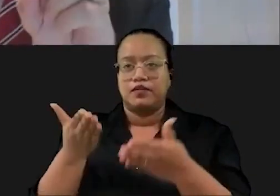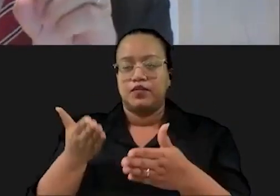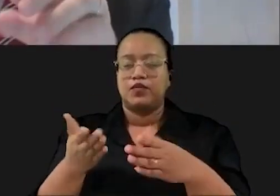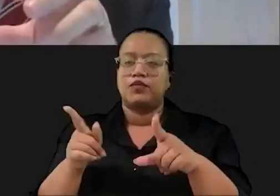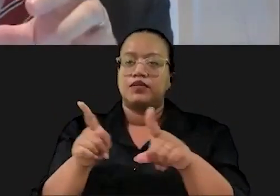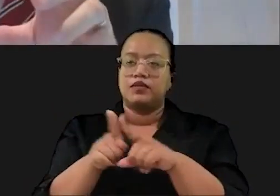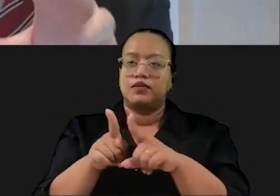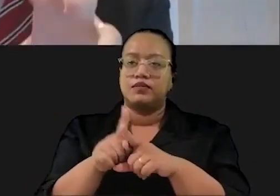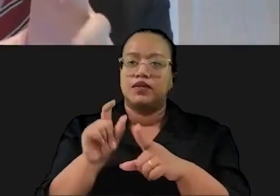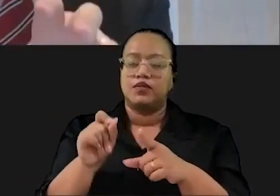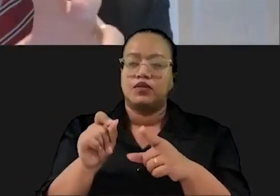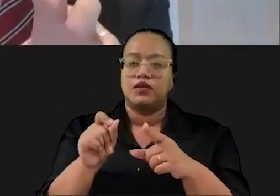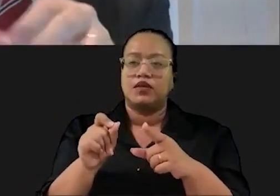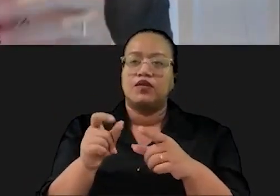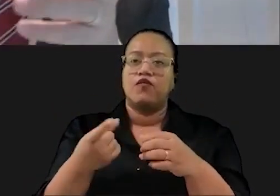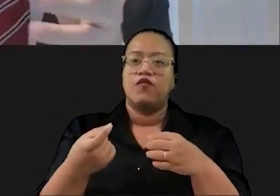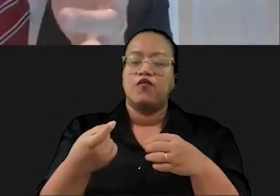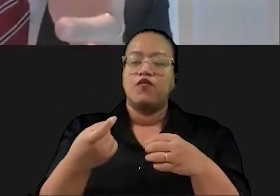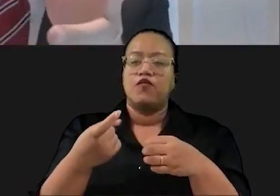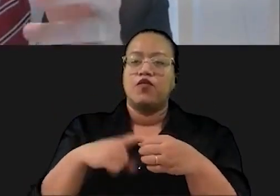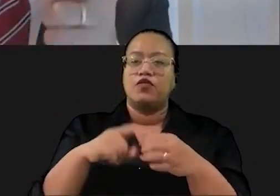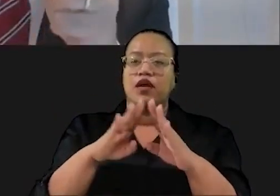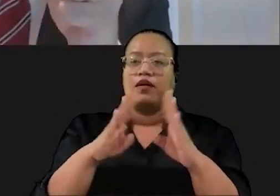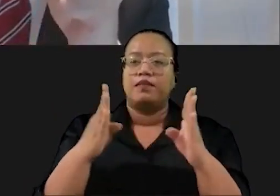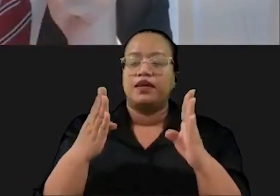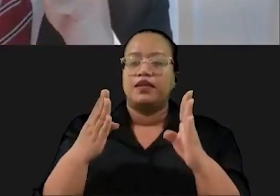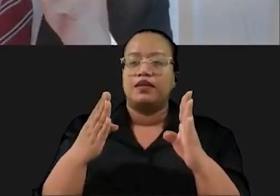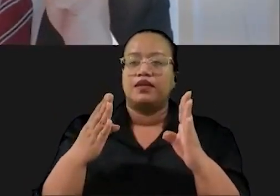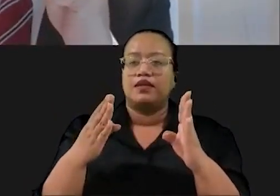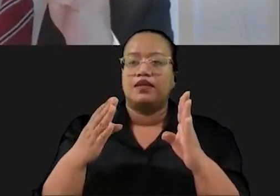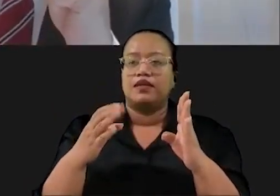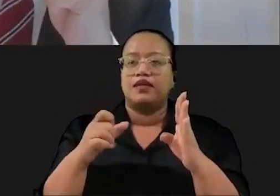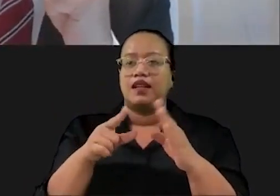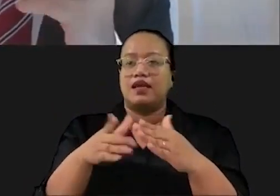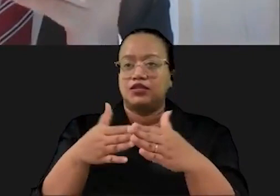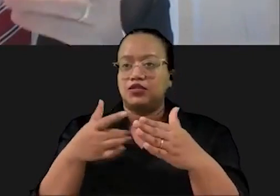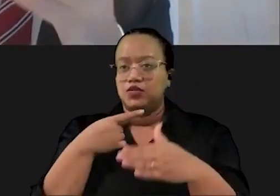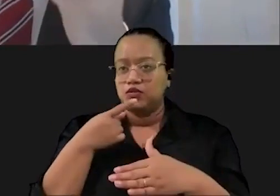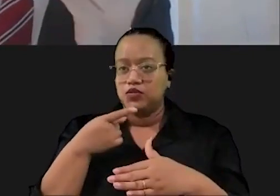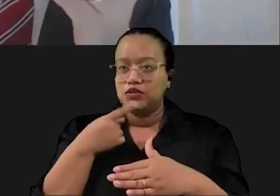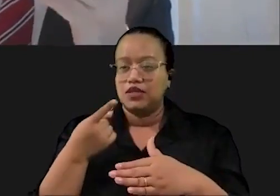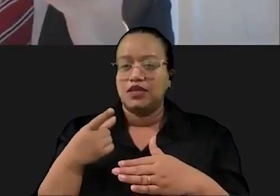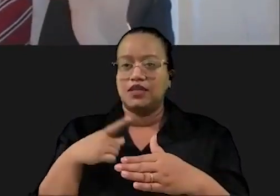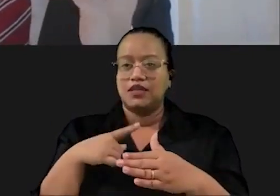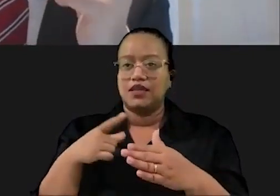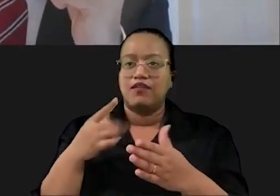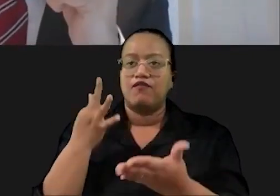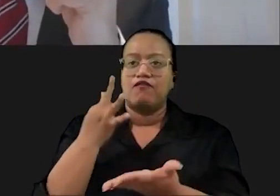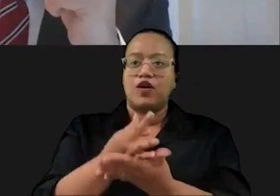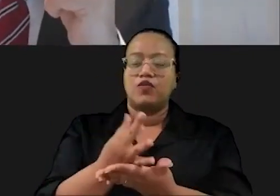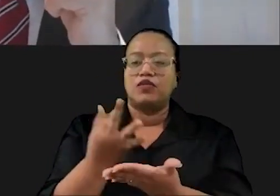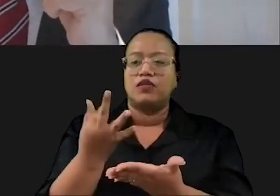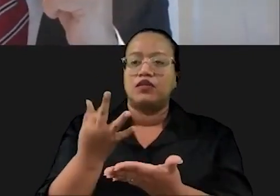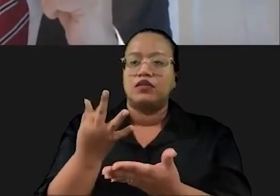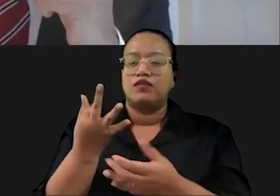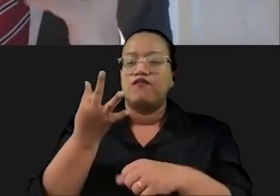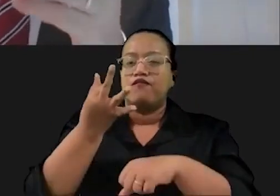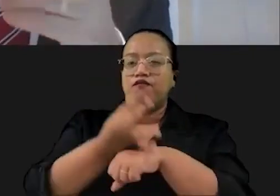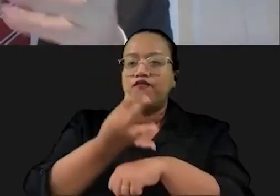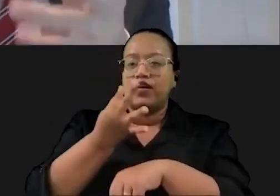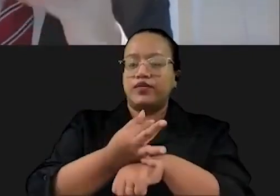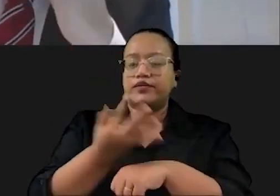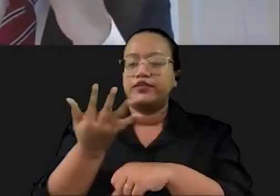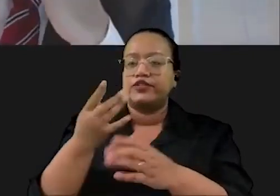indeferimento teve como causa a falta de documento, enfim, alguma causa superável, né,